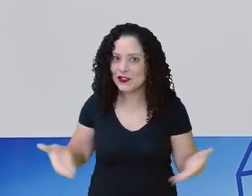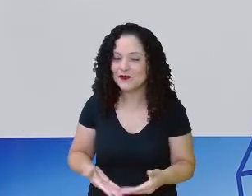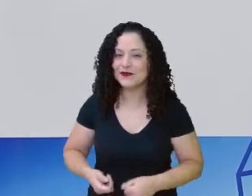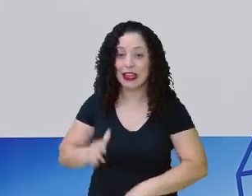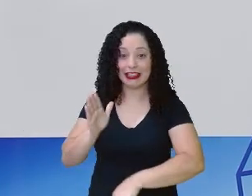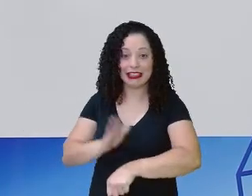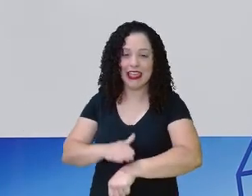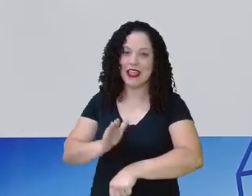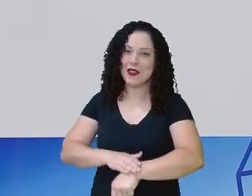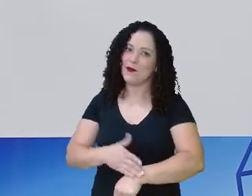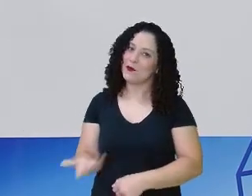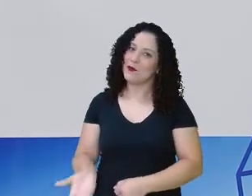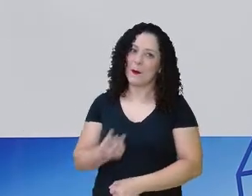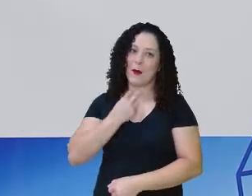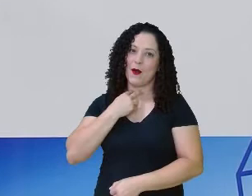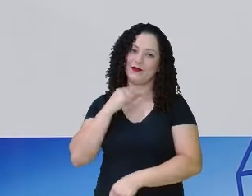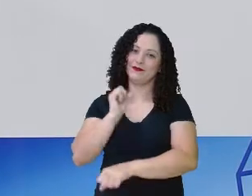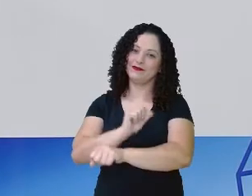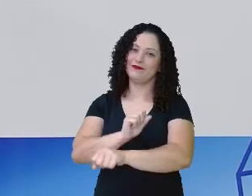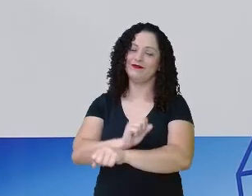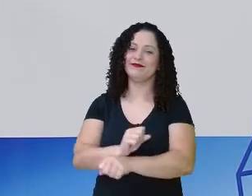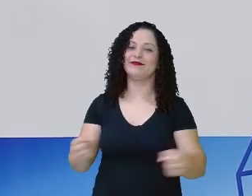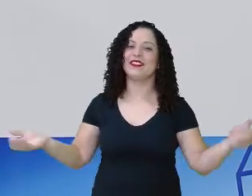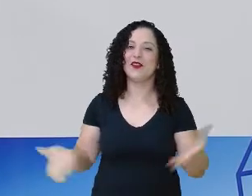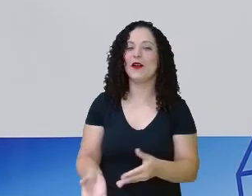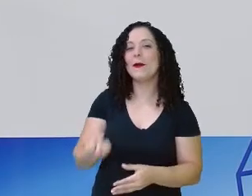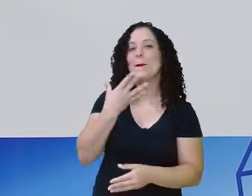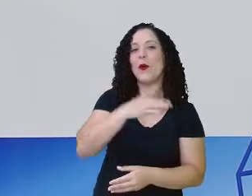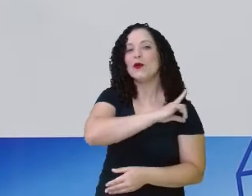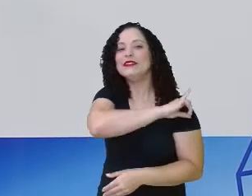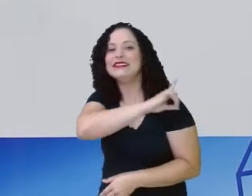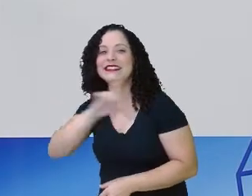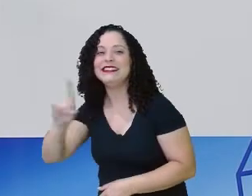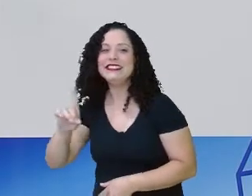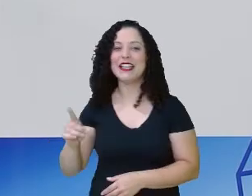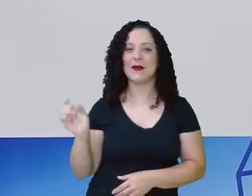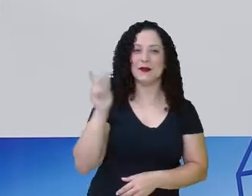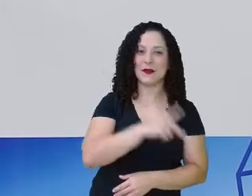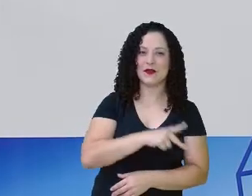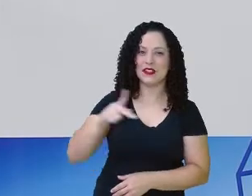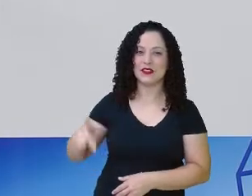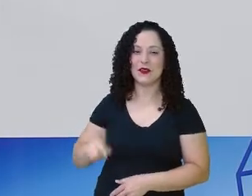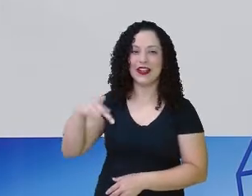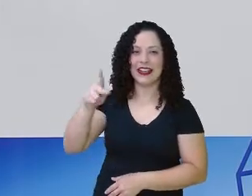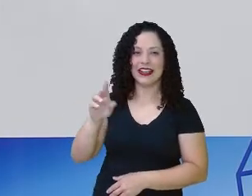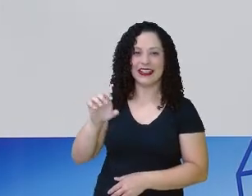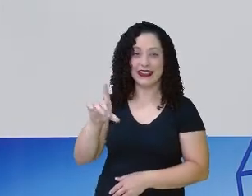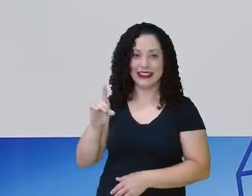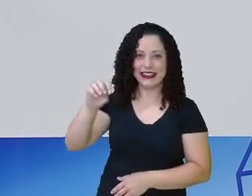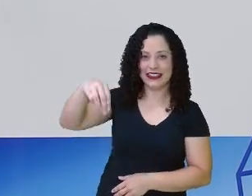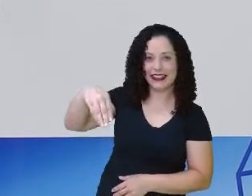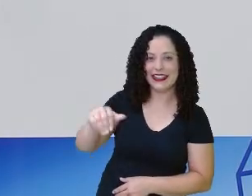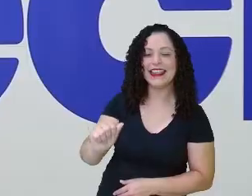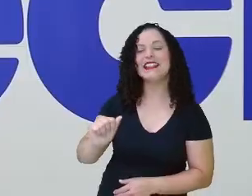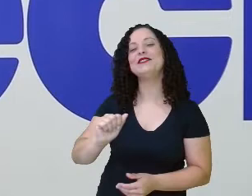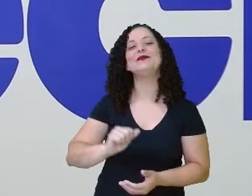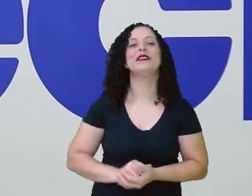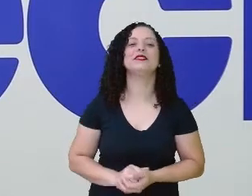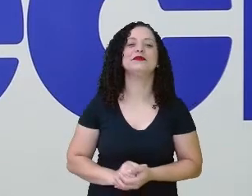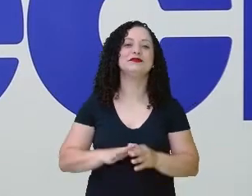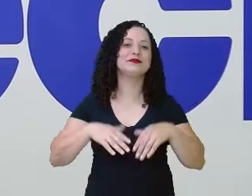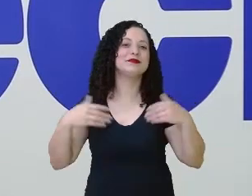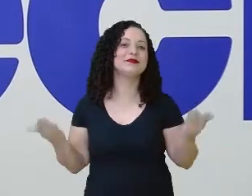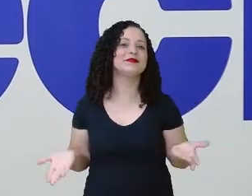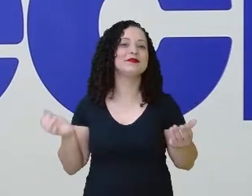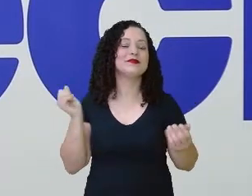não deixa eu fazer muito suspense, já vou dar bom dia a ela, a queridinha do quinto ano, professora Kedma Santos. E aí, professora